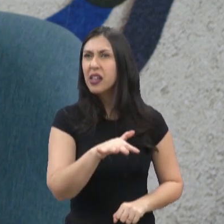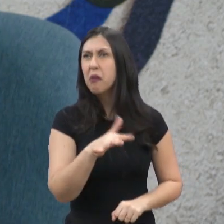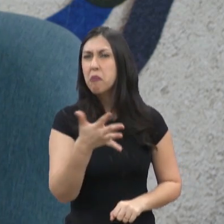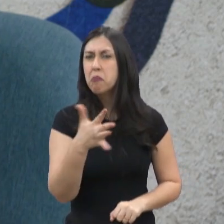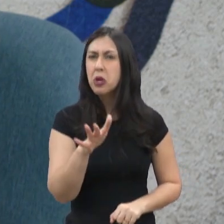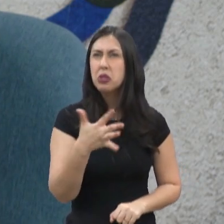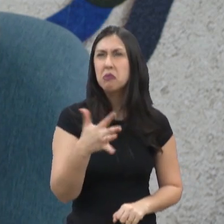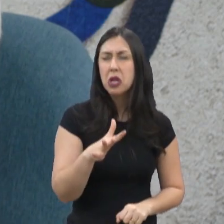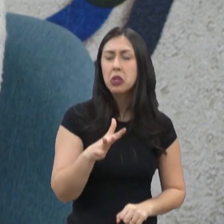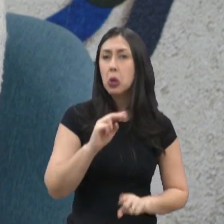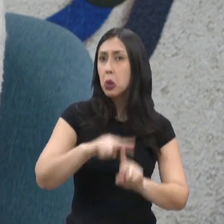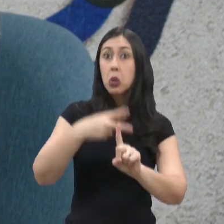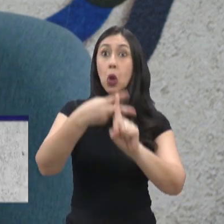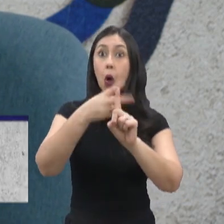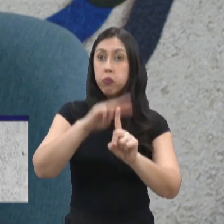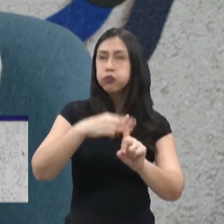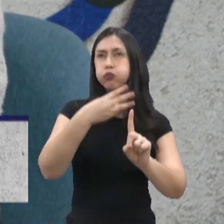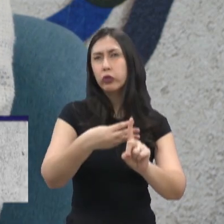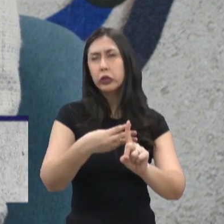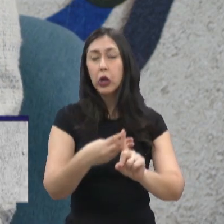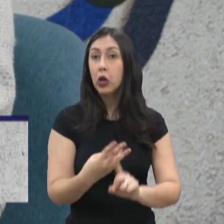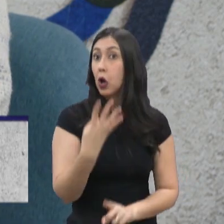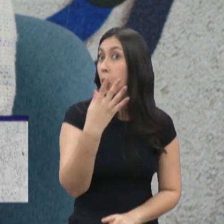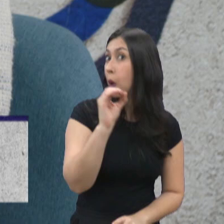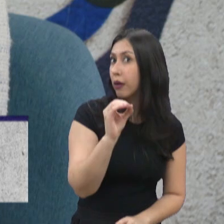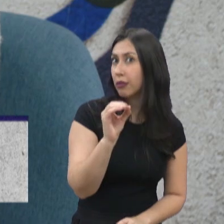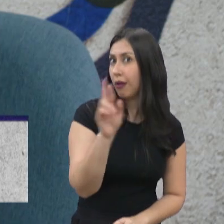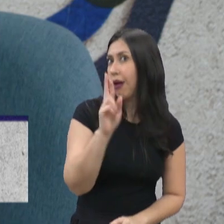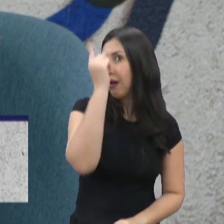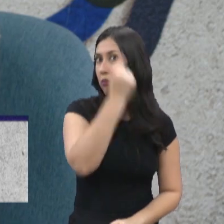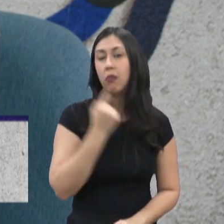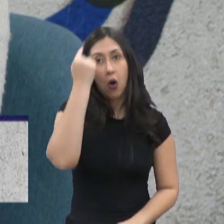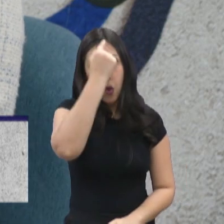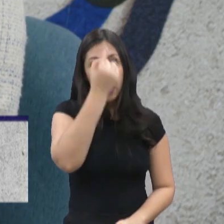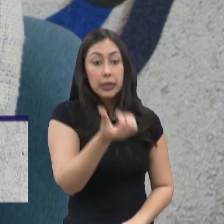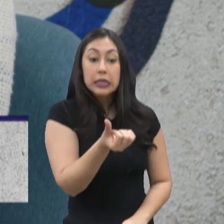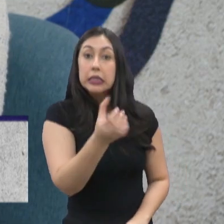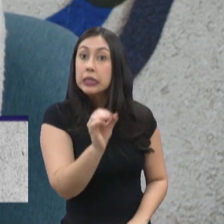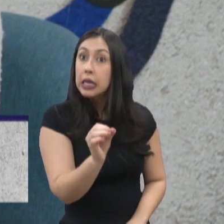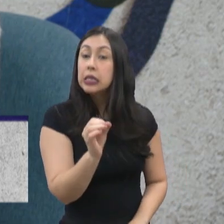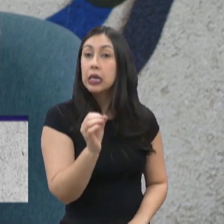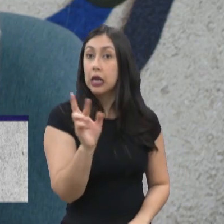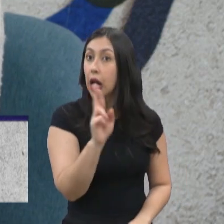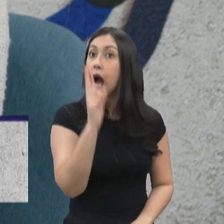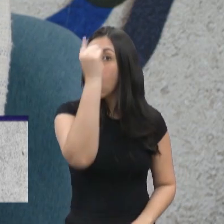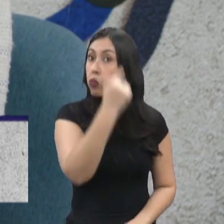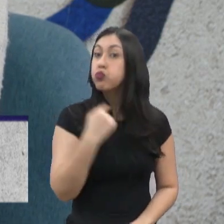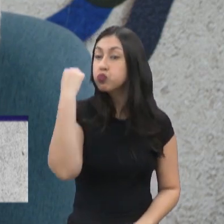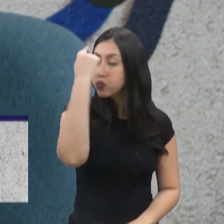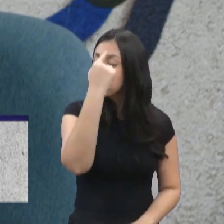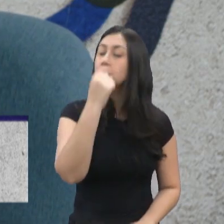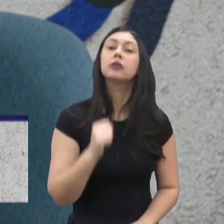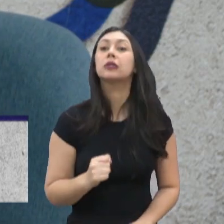vezes a triplicar. Então, a gente pode falar aí na casa de 40, 60 reais, professores de ginástica, de locais bem legais, bem estruturados.